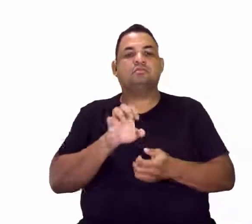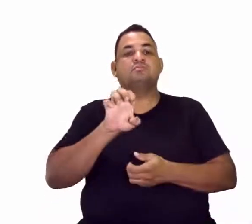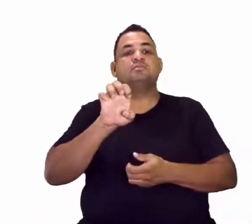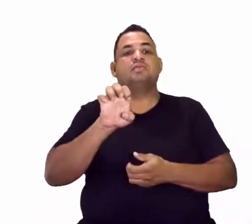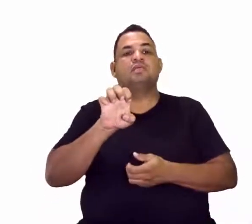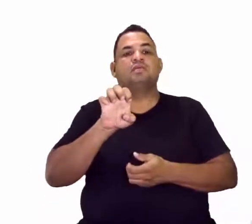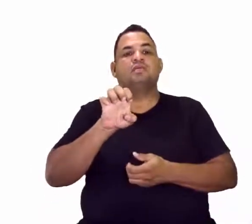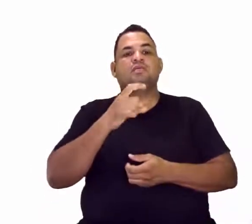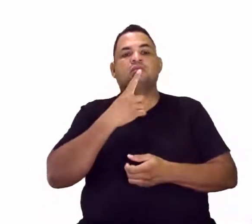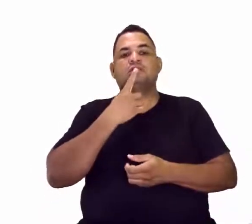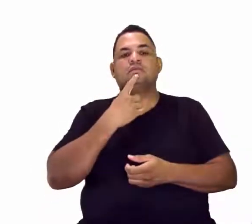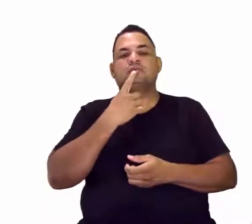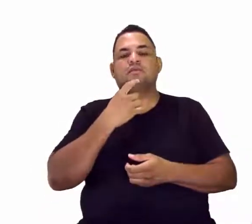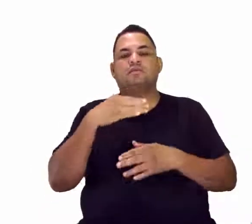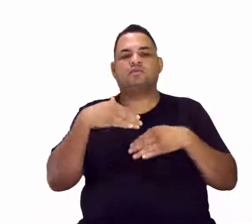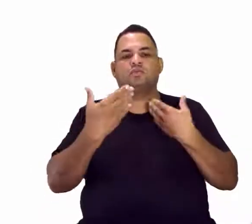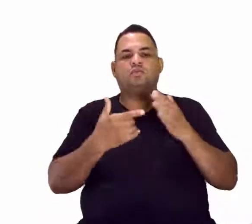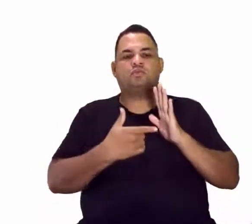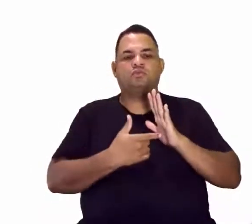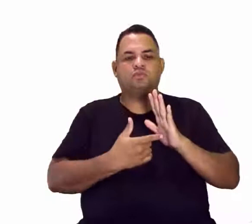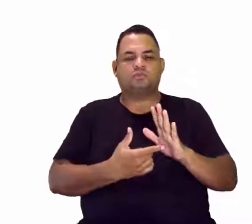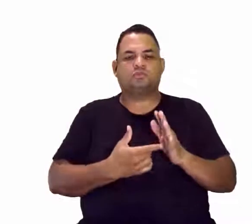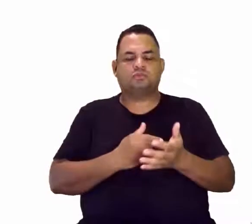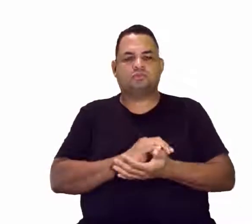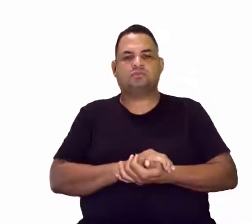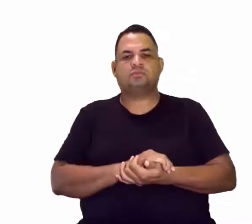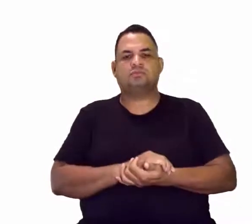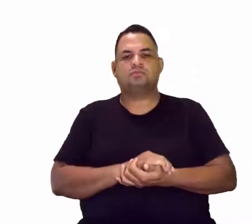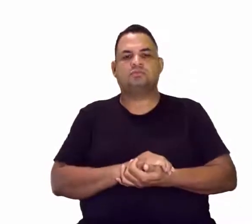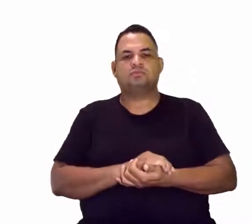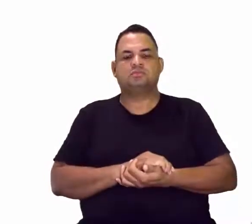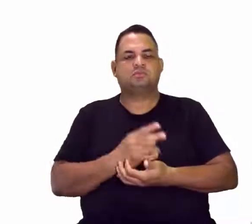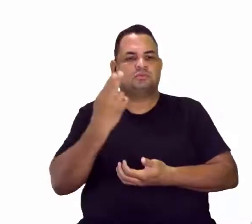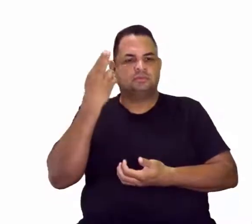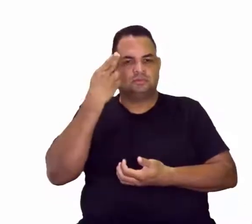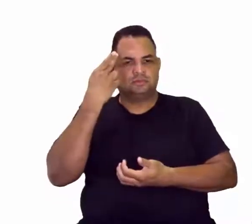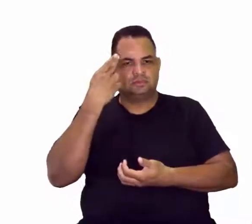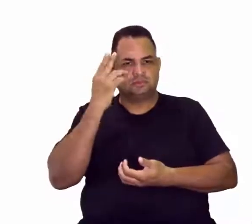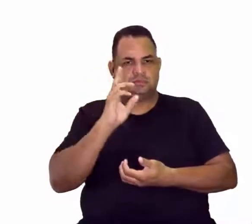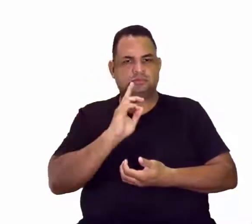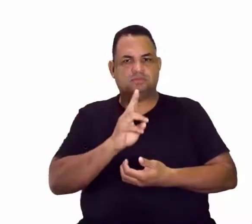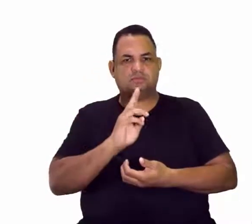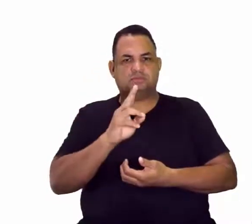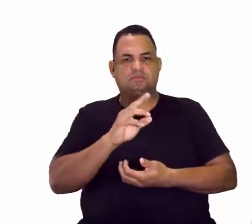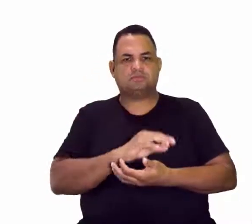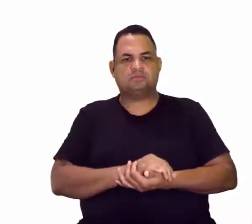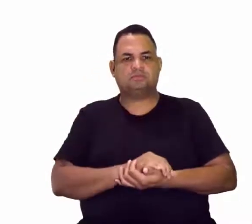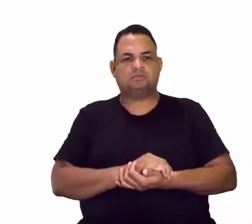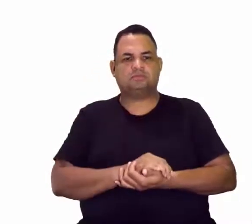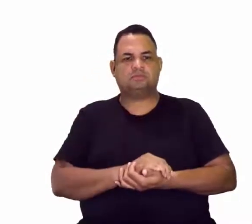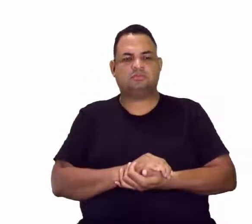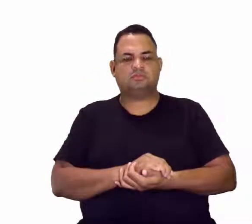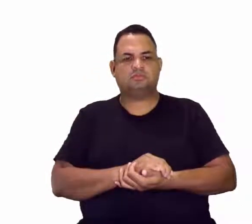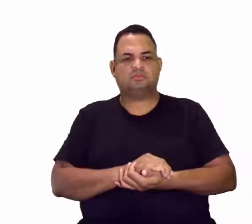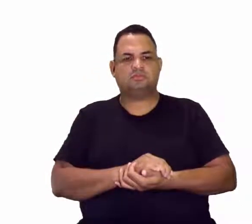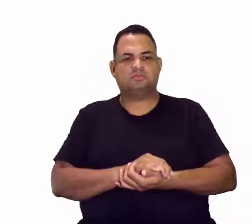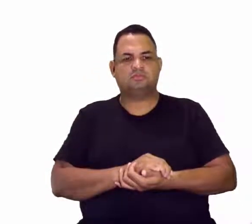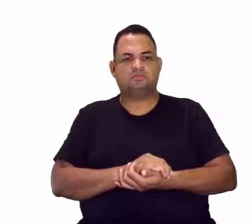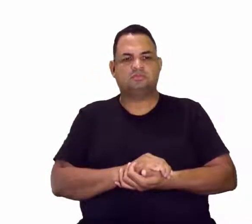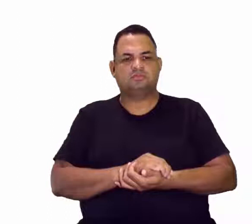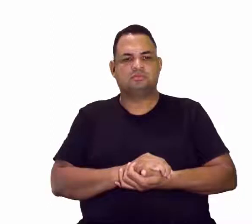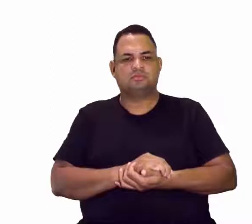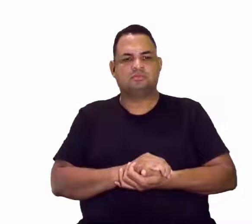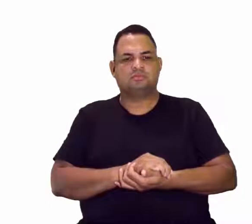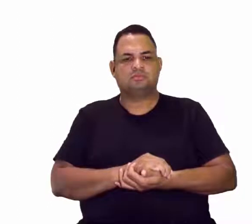vermelho? Quando a gente tiver a presença do oxigênio, normalmente nós sempre vamos ter o que nós chamamos